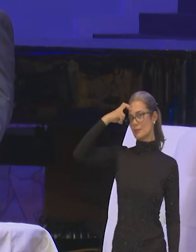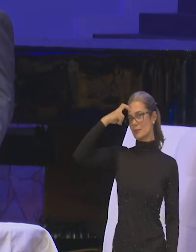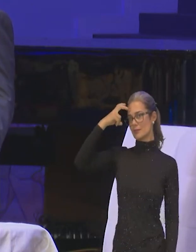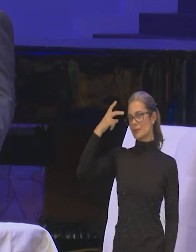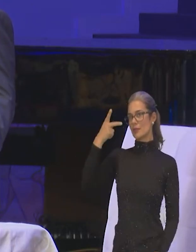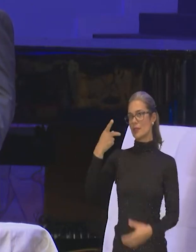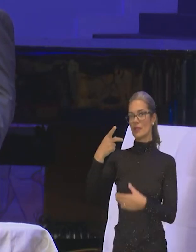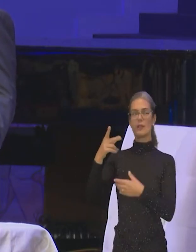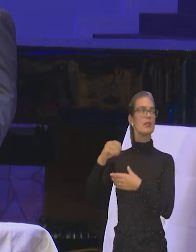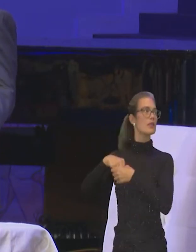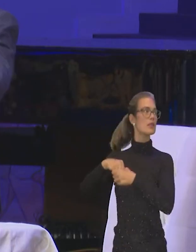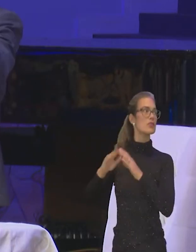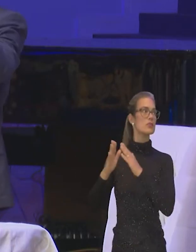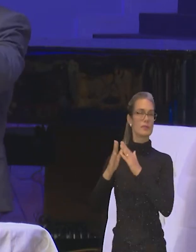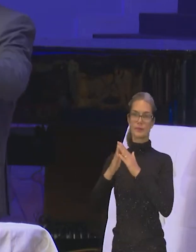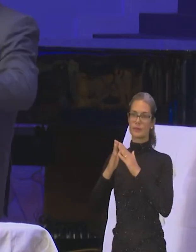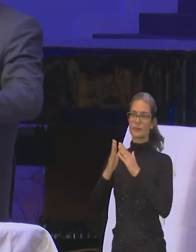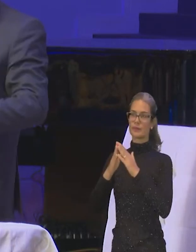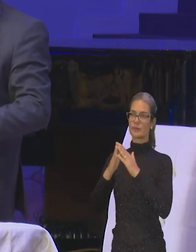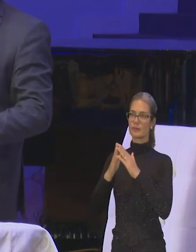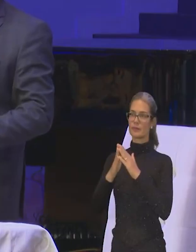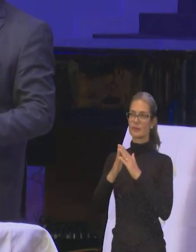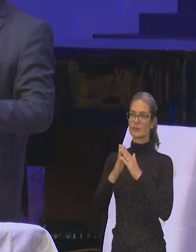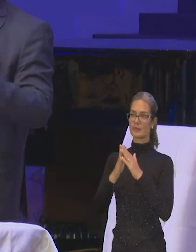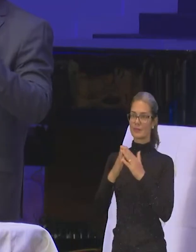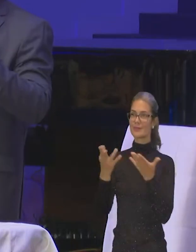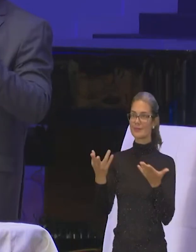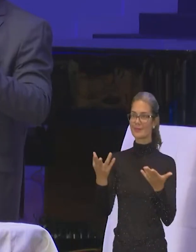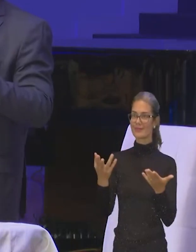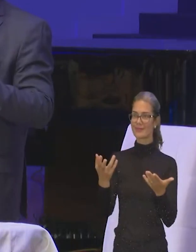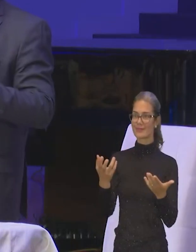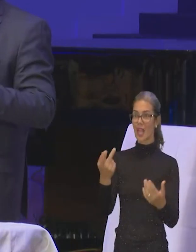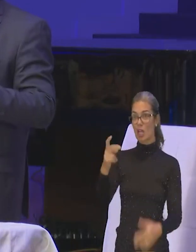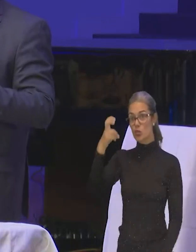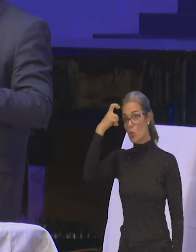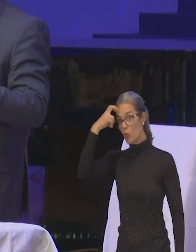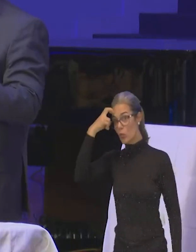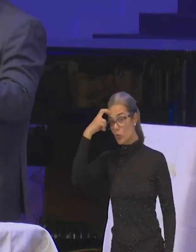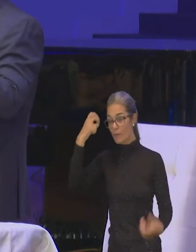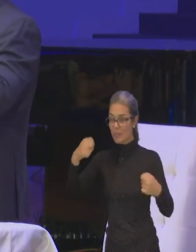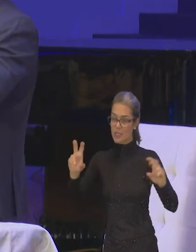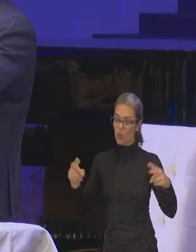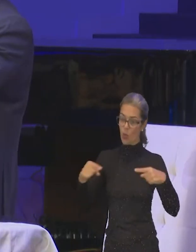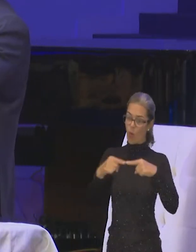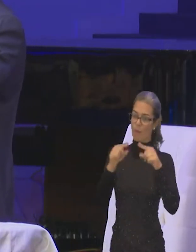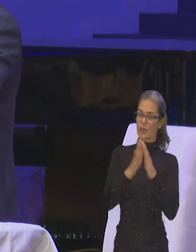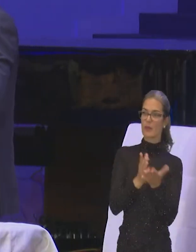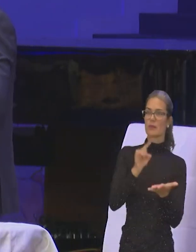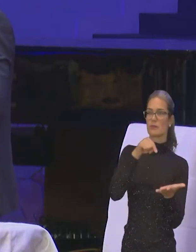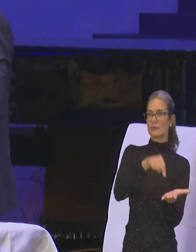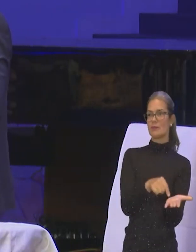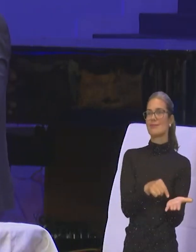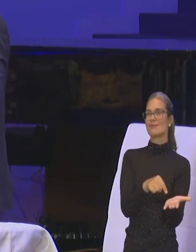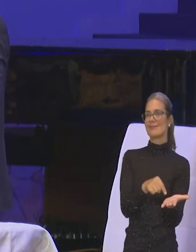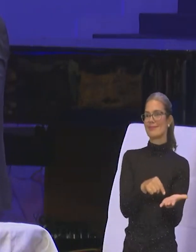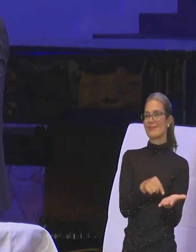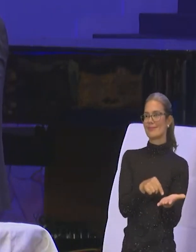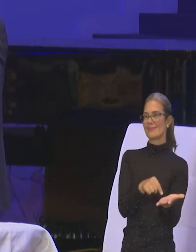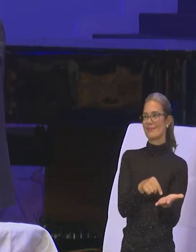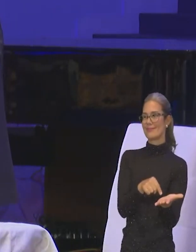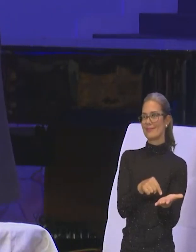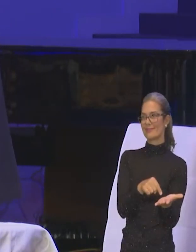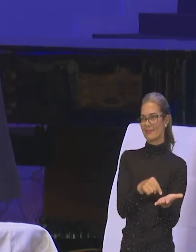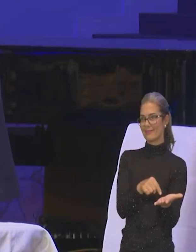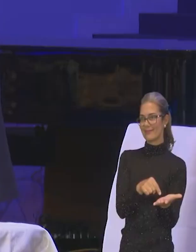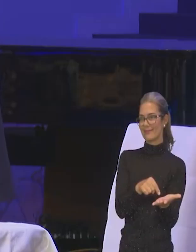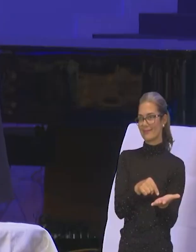mesa. Crie a sua própria cultura à luz da Bíblia, com base nos preceitos bíblicos.